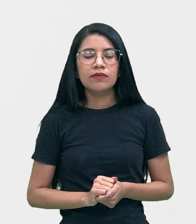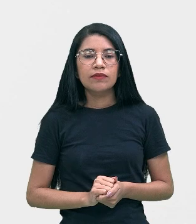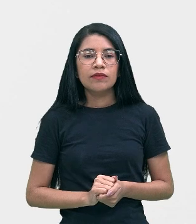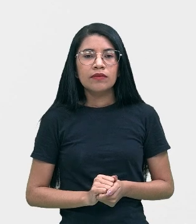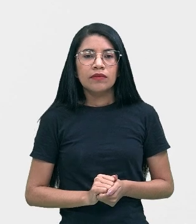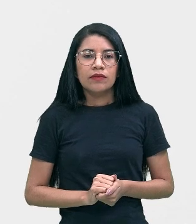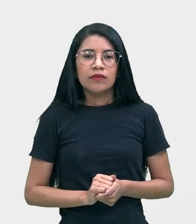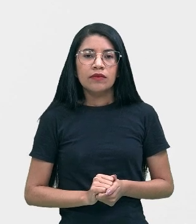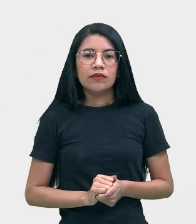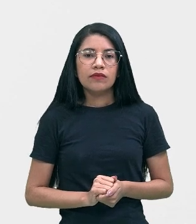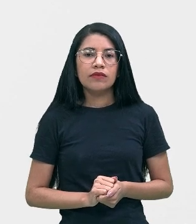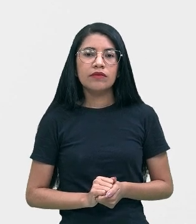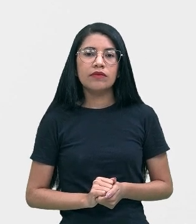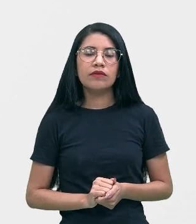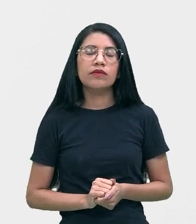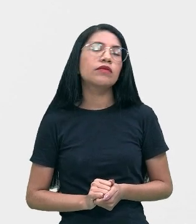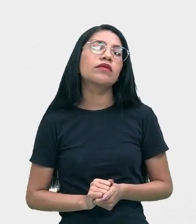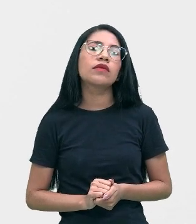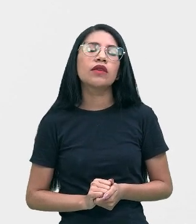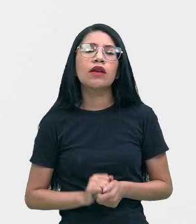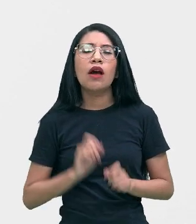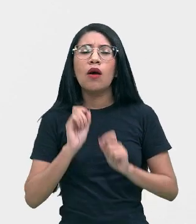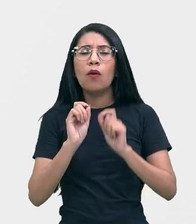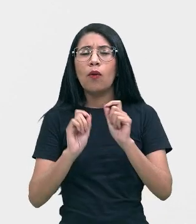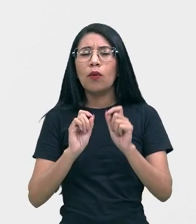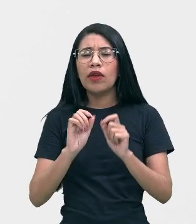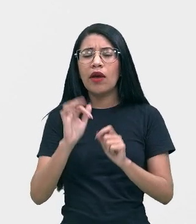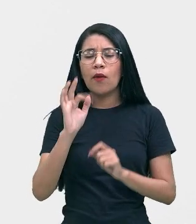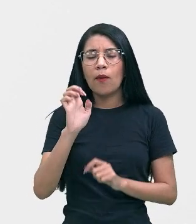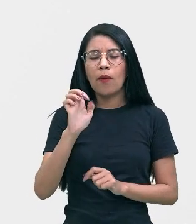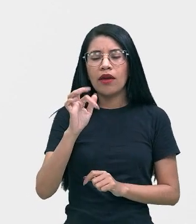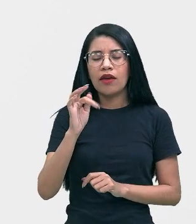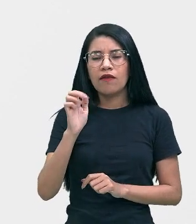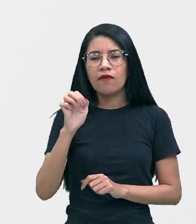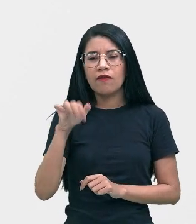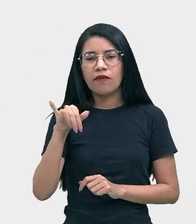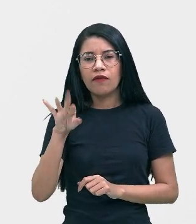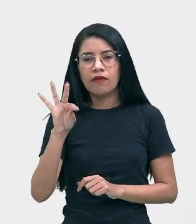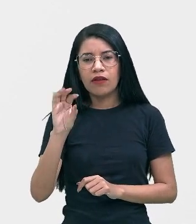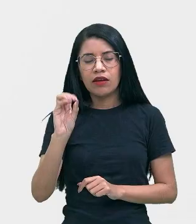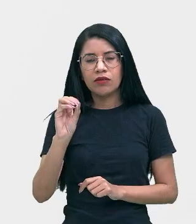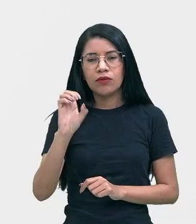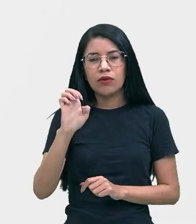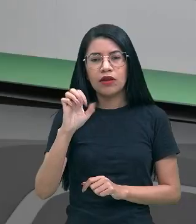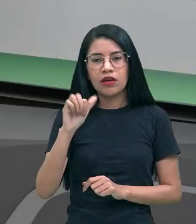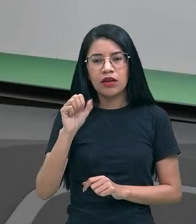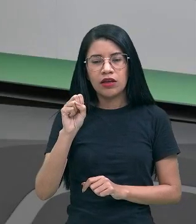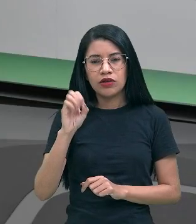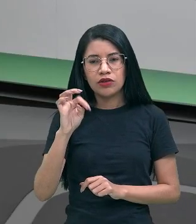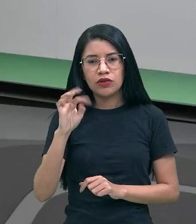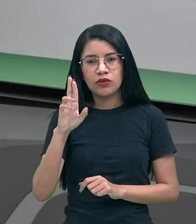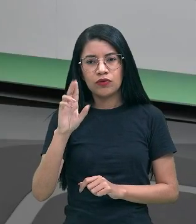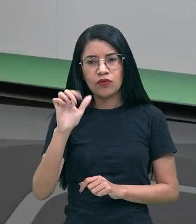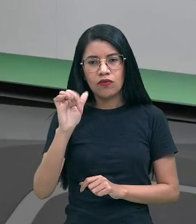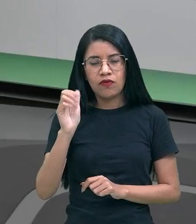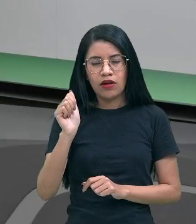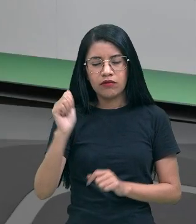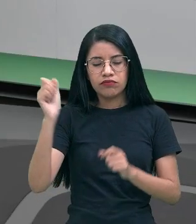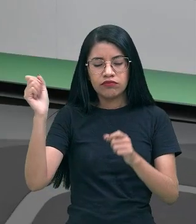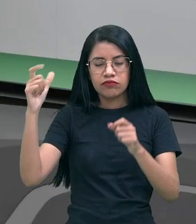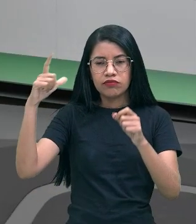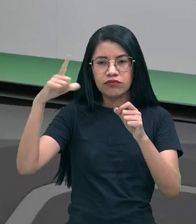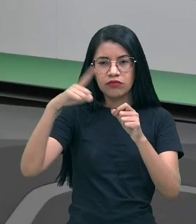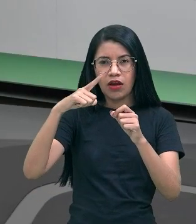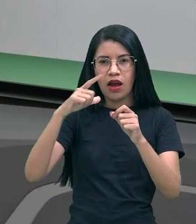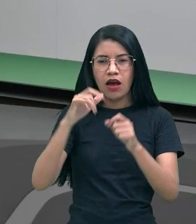Vamos lá. Gente, o que é o efeito estufa, tá? O que é o efeito estufa? Vamos lá? Muito bem, aqui nós temos o